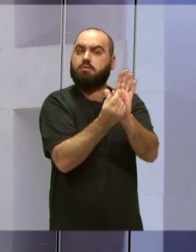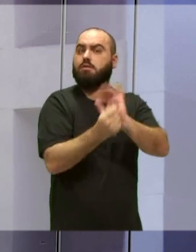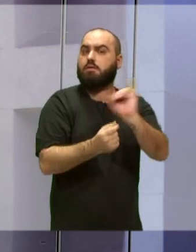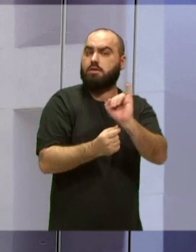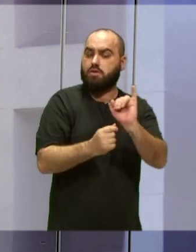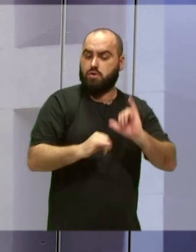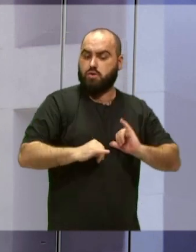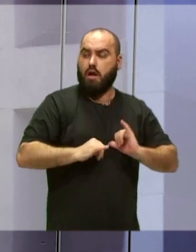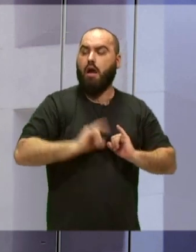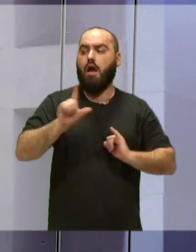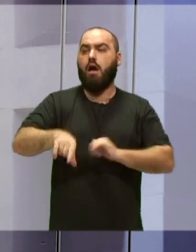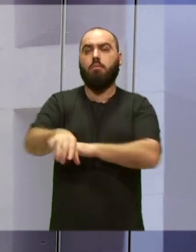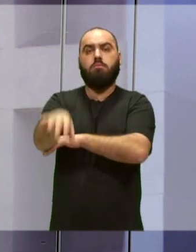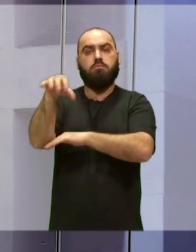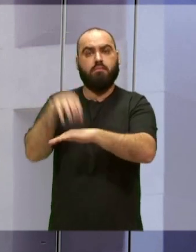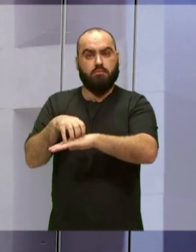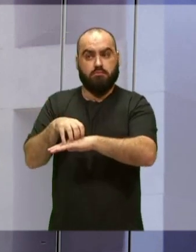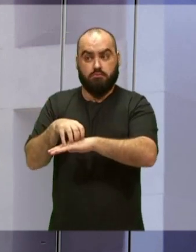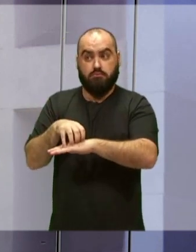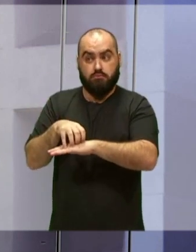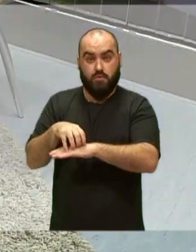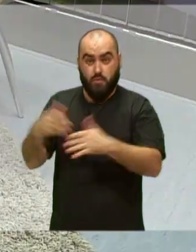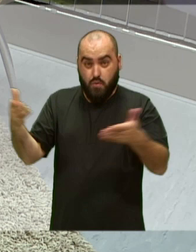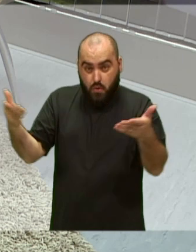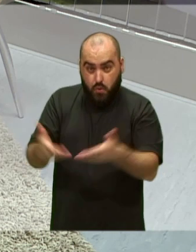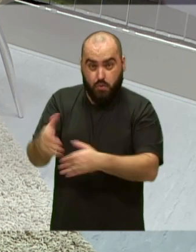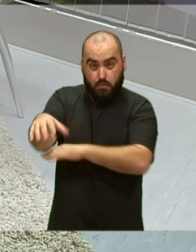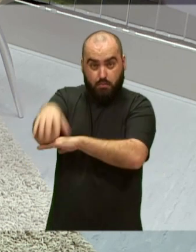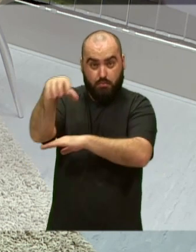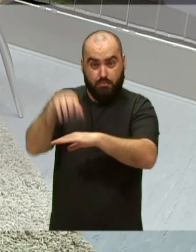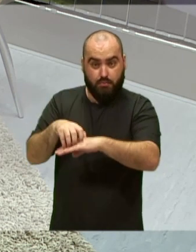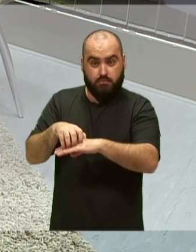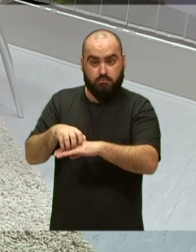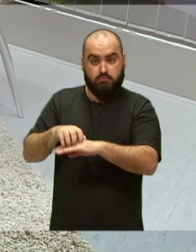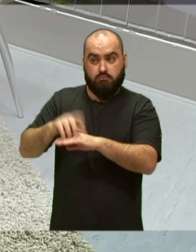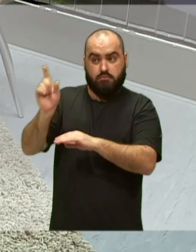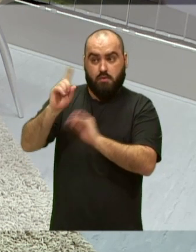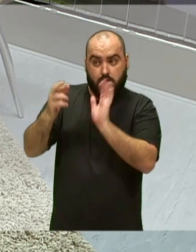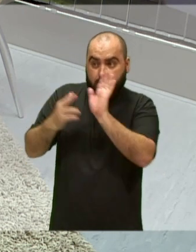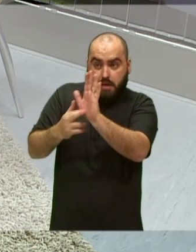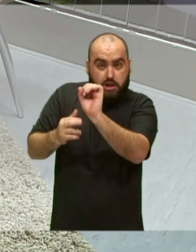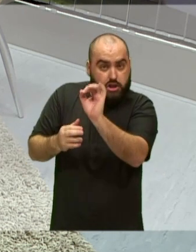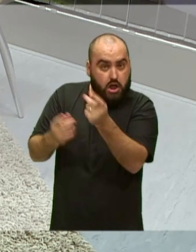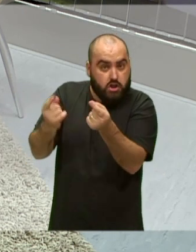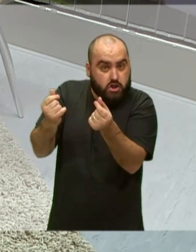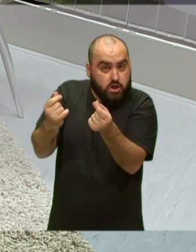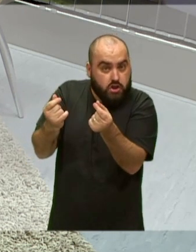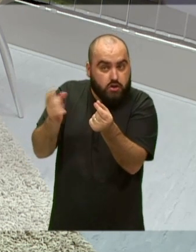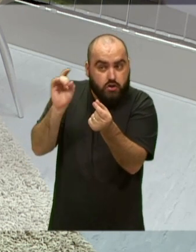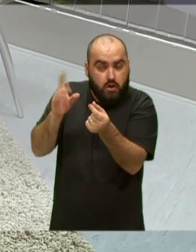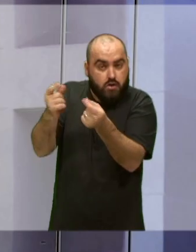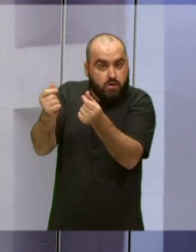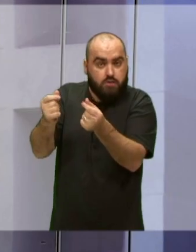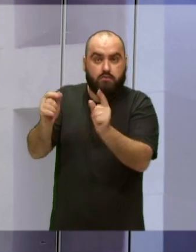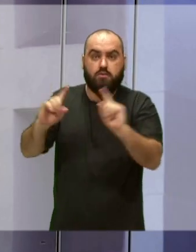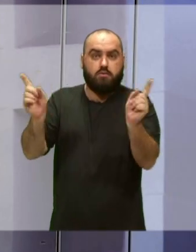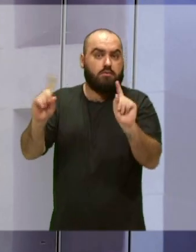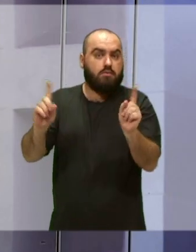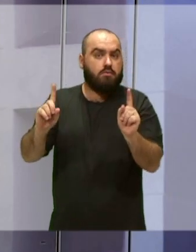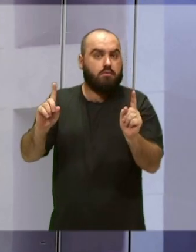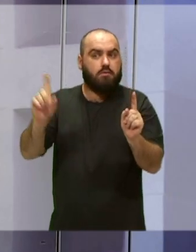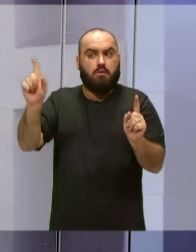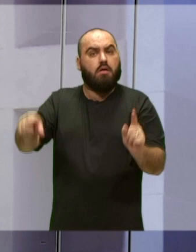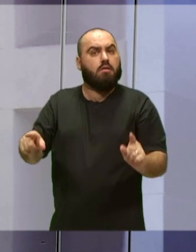eh eh hoje na verdade o porto sabe Maurício ele já não representa só dinheiro para nós não representa só economia é uma questão de